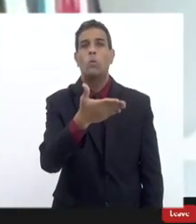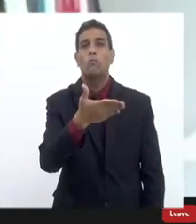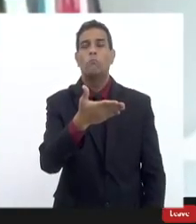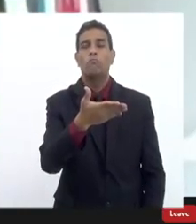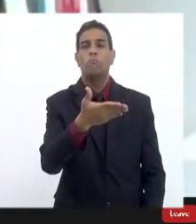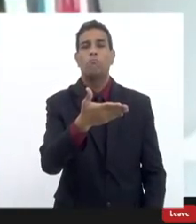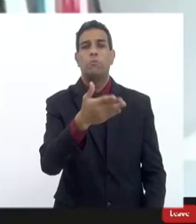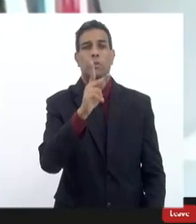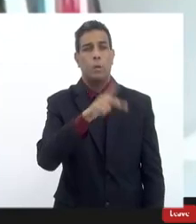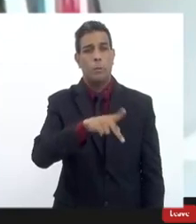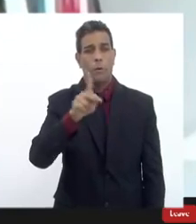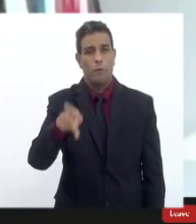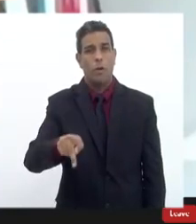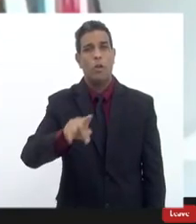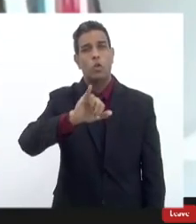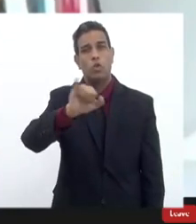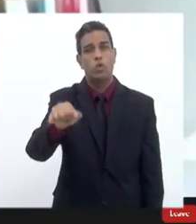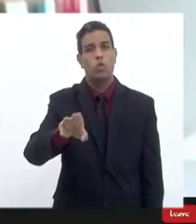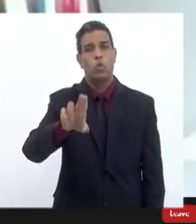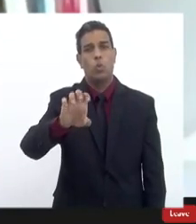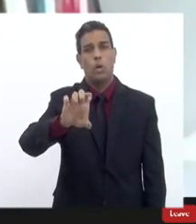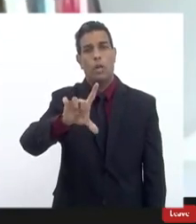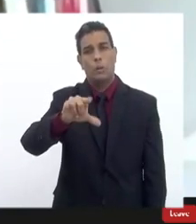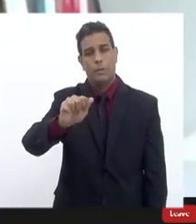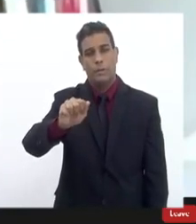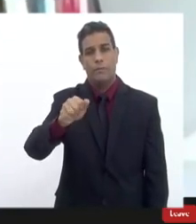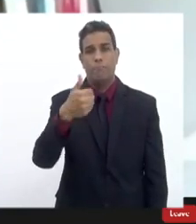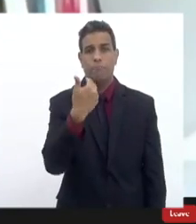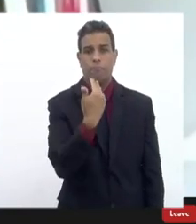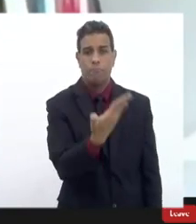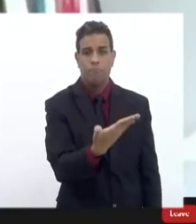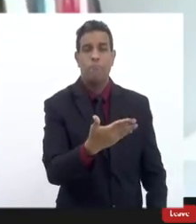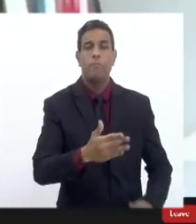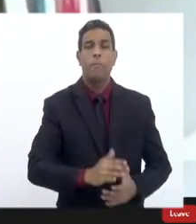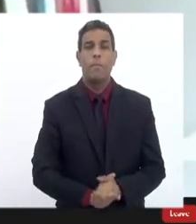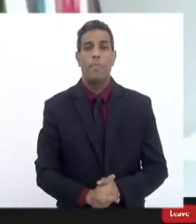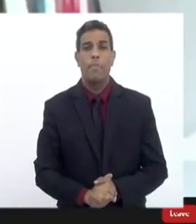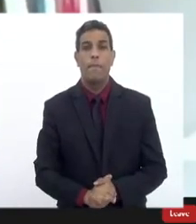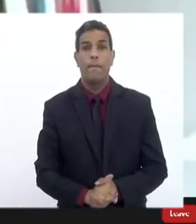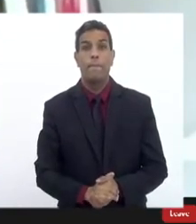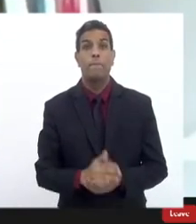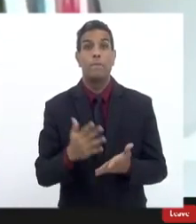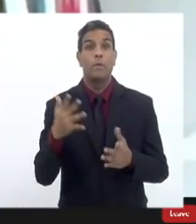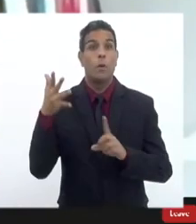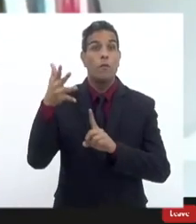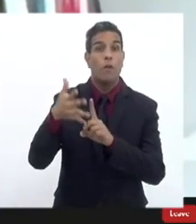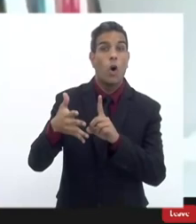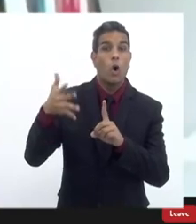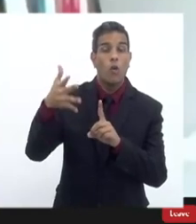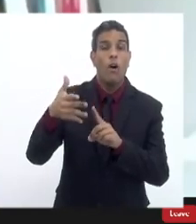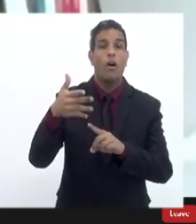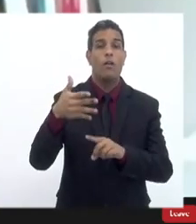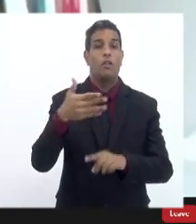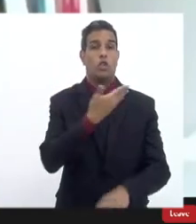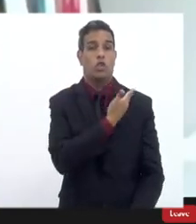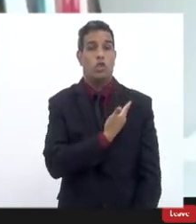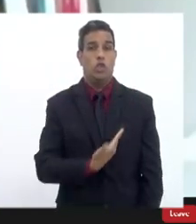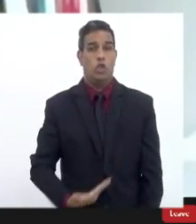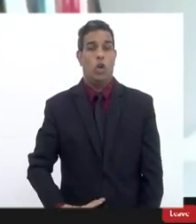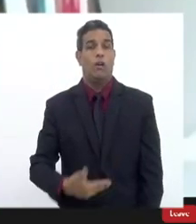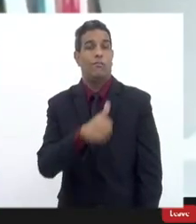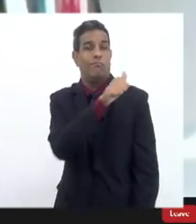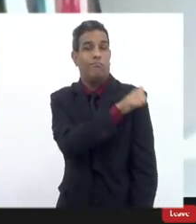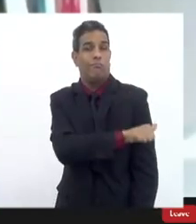subsecretária Joilza, e quero dizer que o Fórum Estadual de Educação,